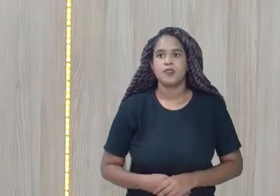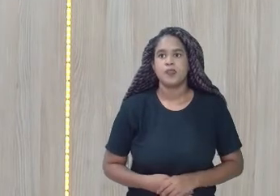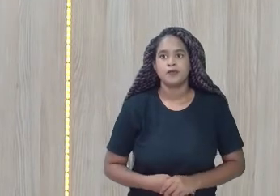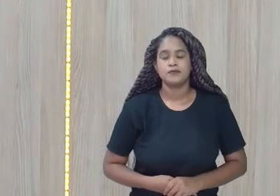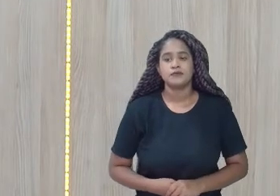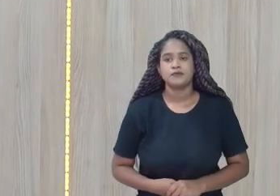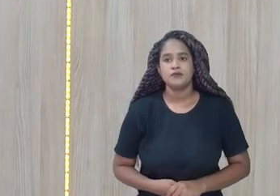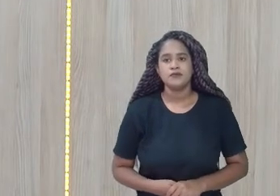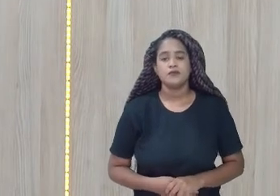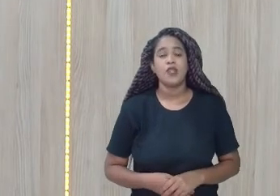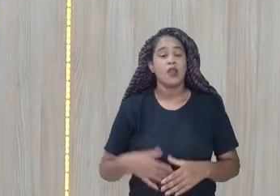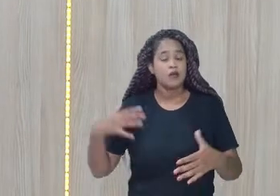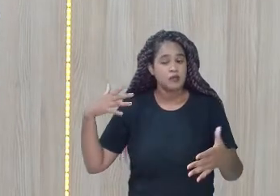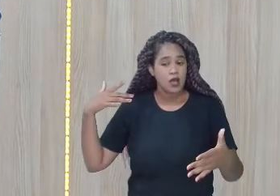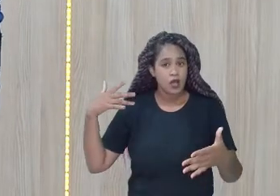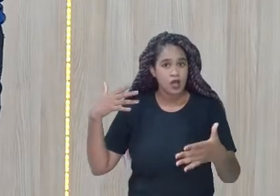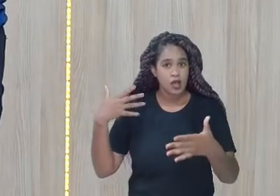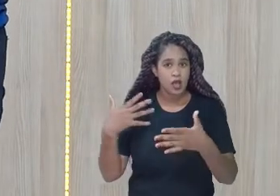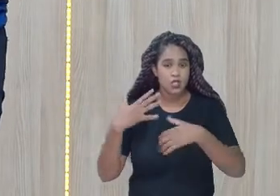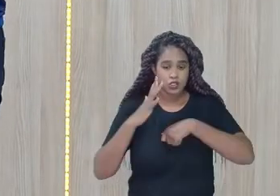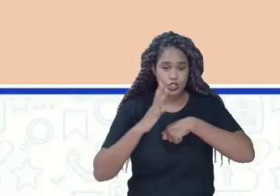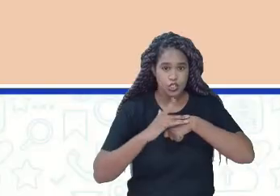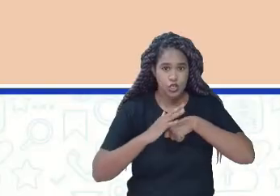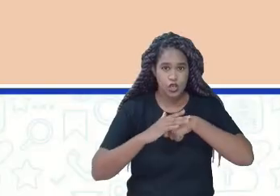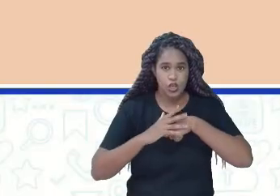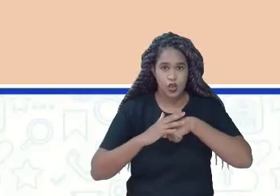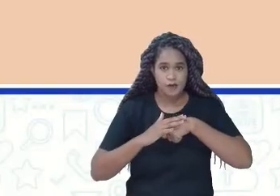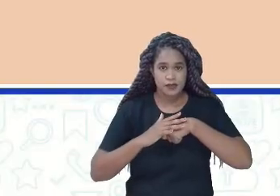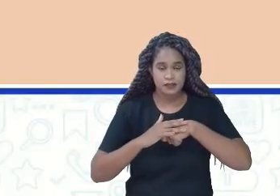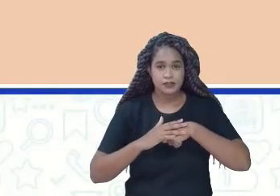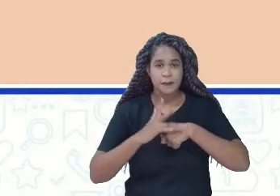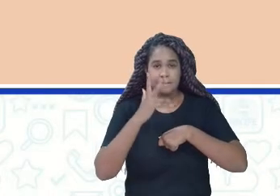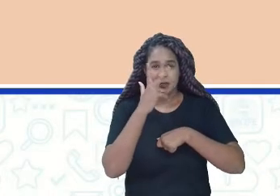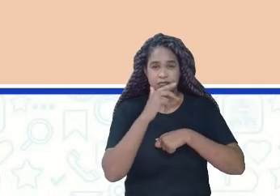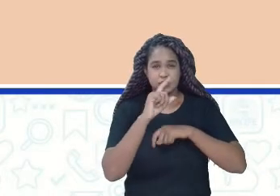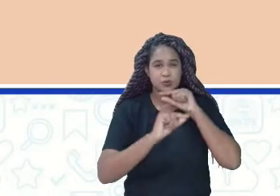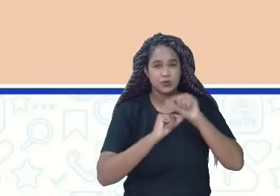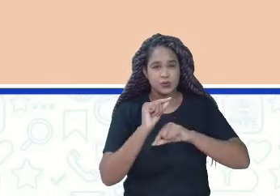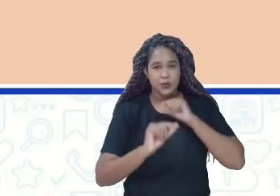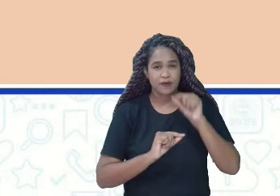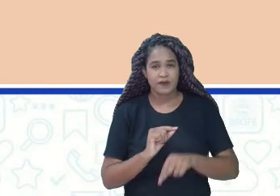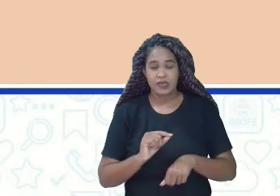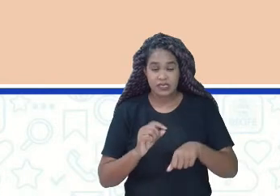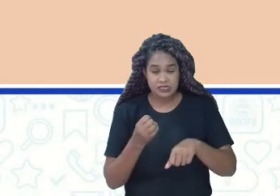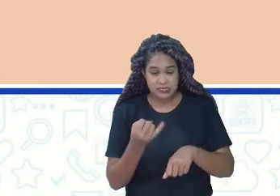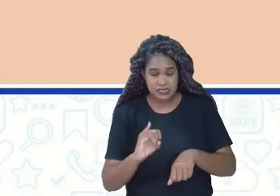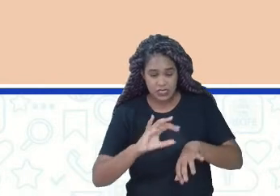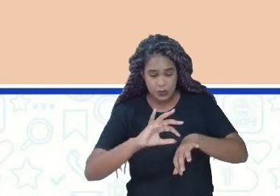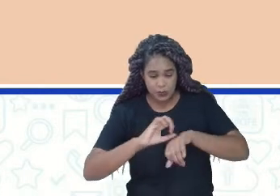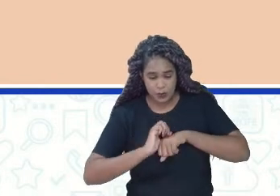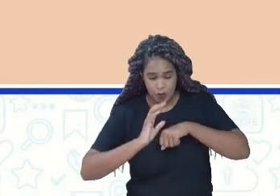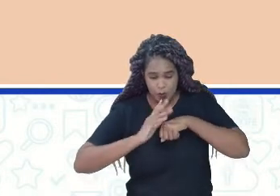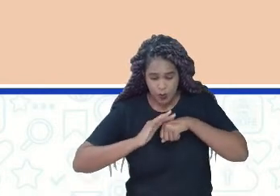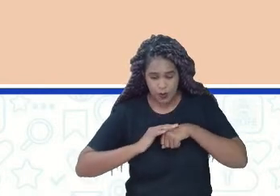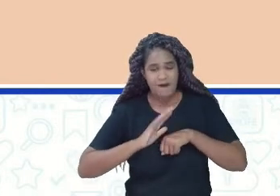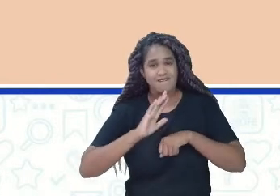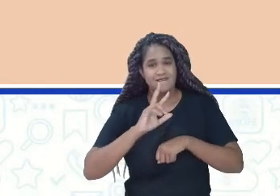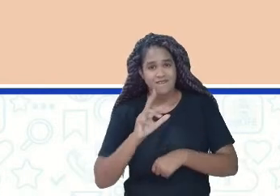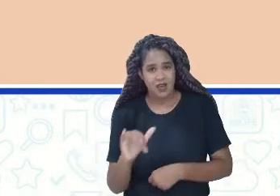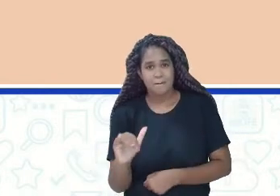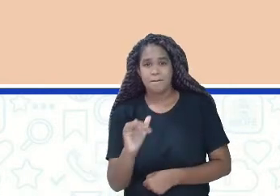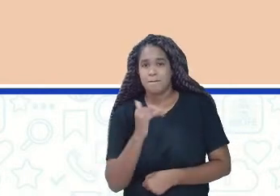essa doença, ela foi tratada como uma sentença de morte. Hoje, no entanto, o indivíduo